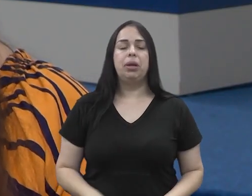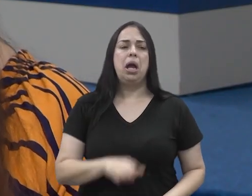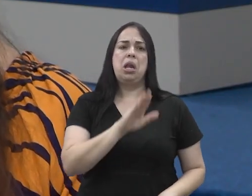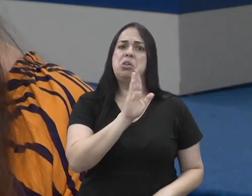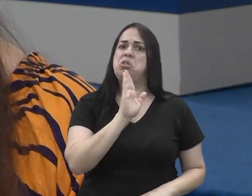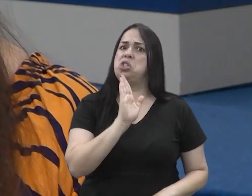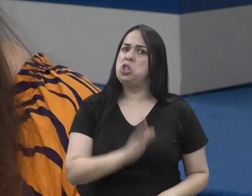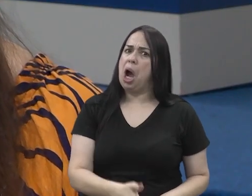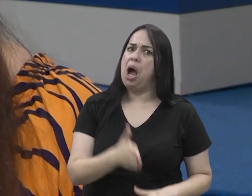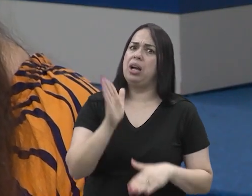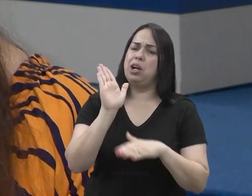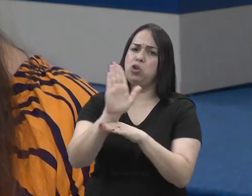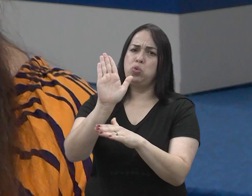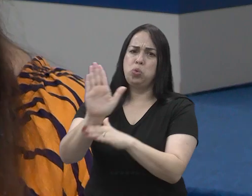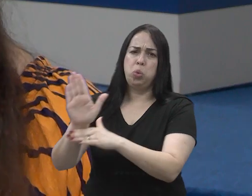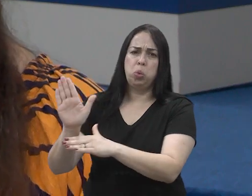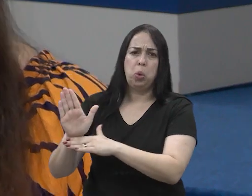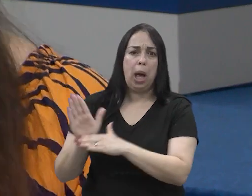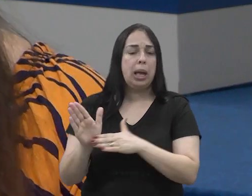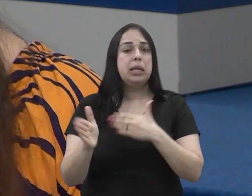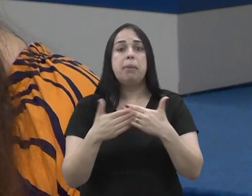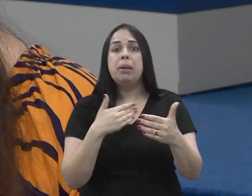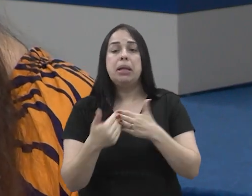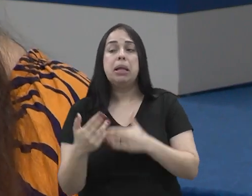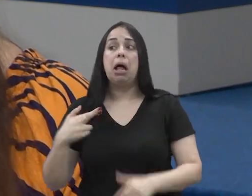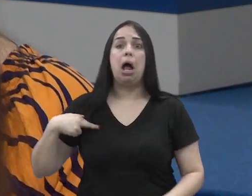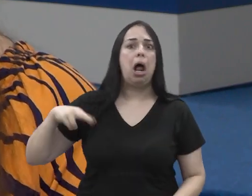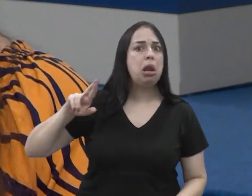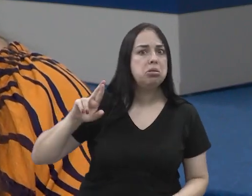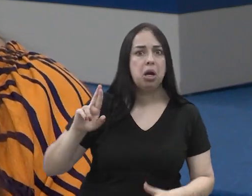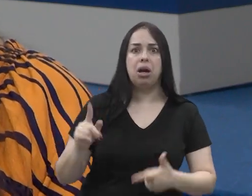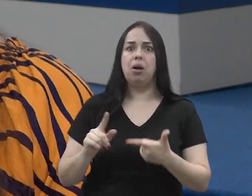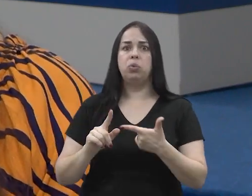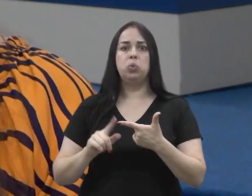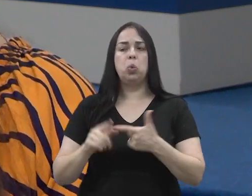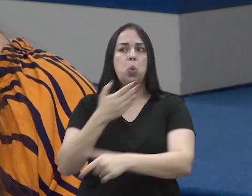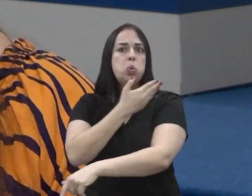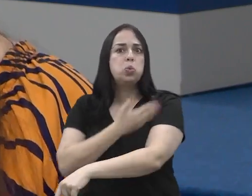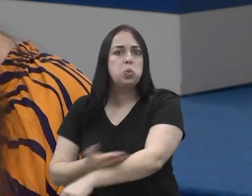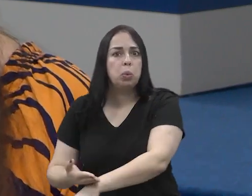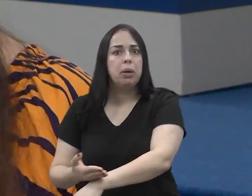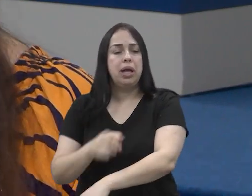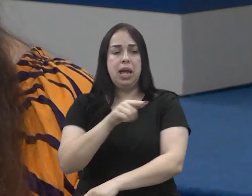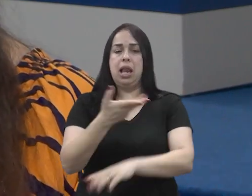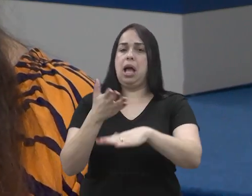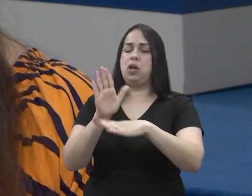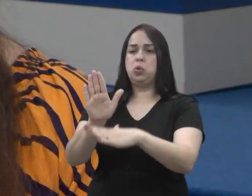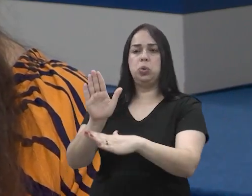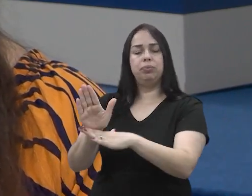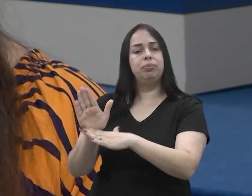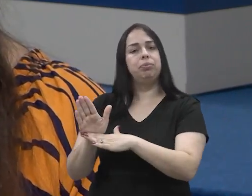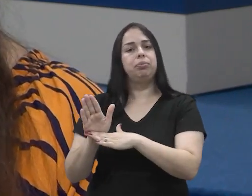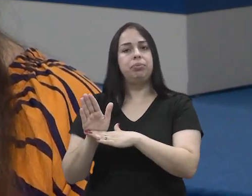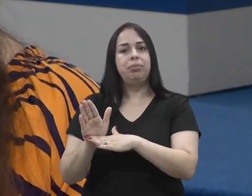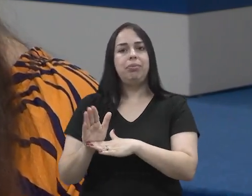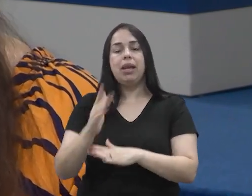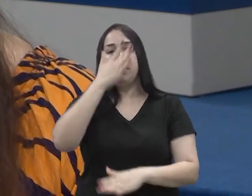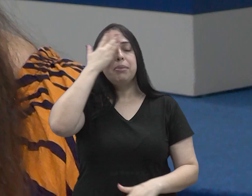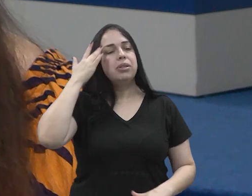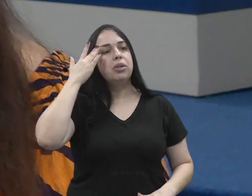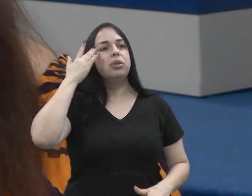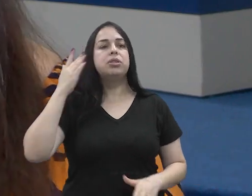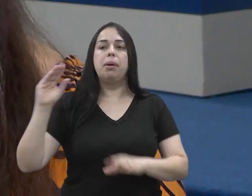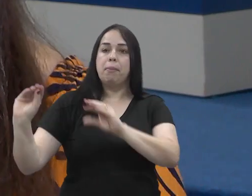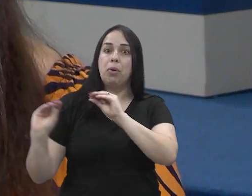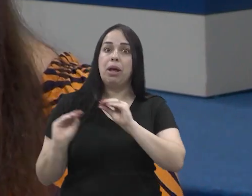ajudou muitas pessoas aqui em São José, independente da religião, independente do costume, né? Então, todas as pessoas que chegavam